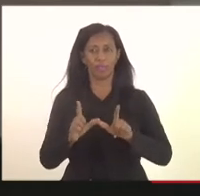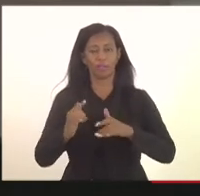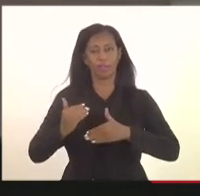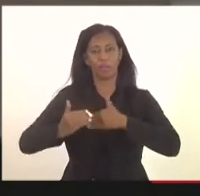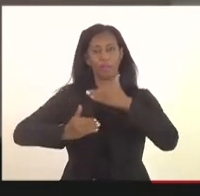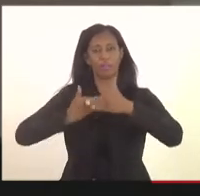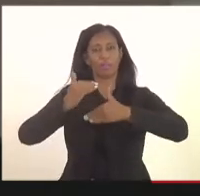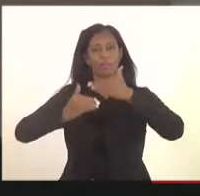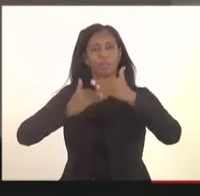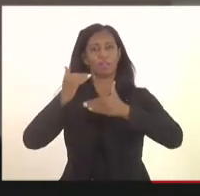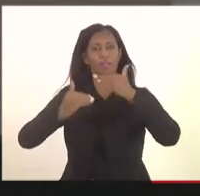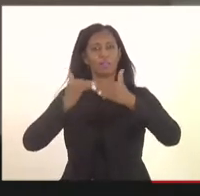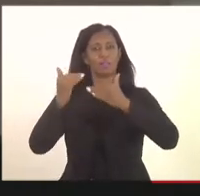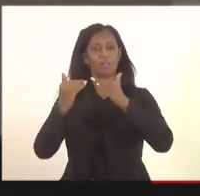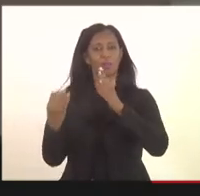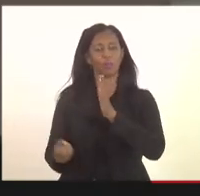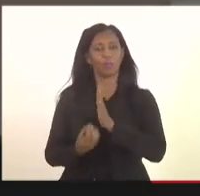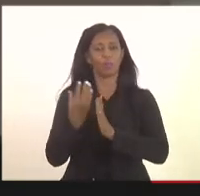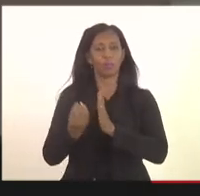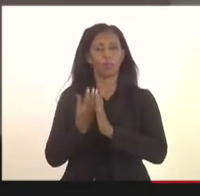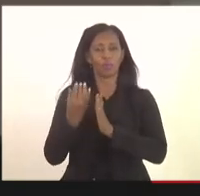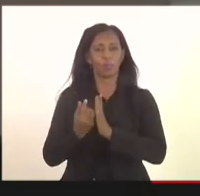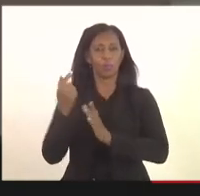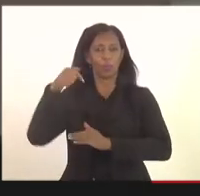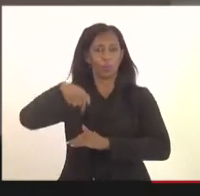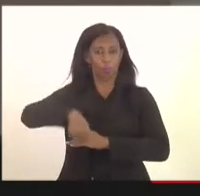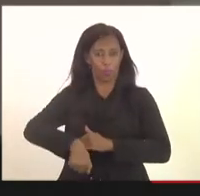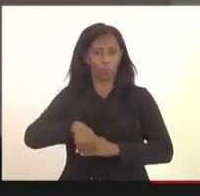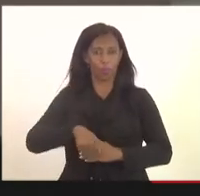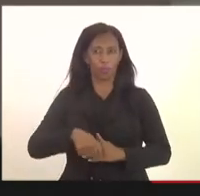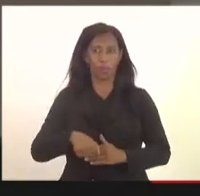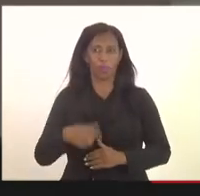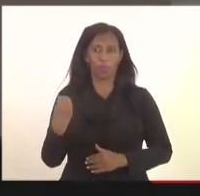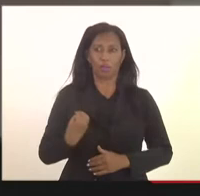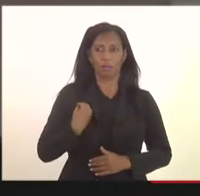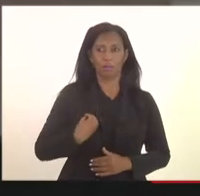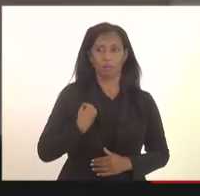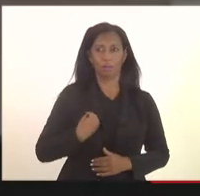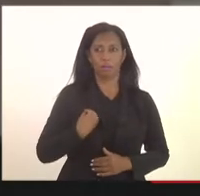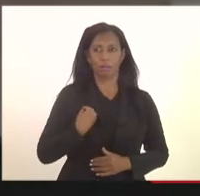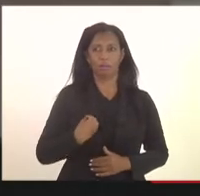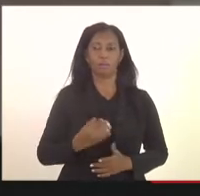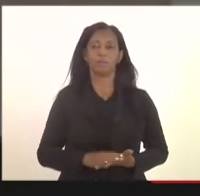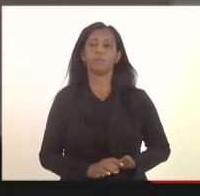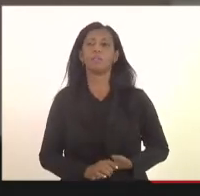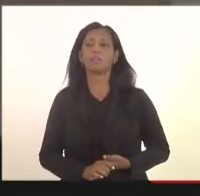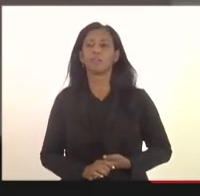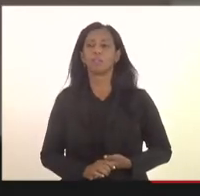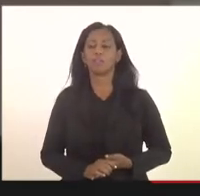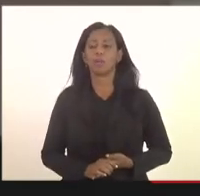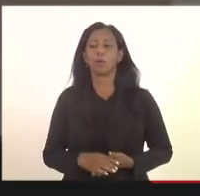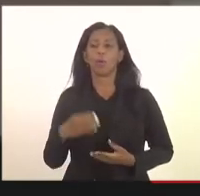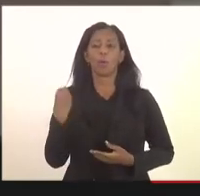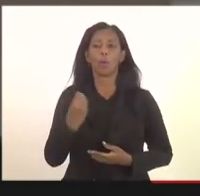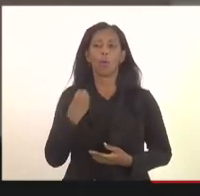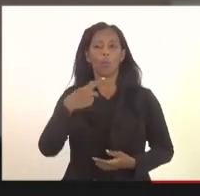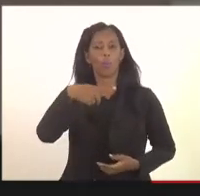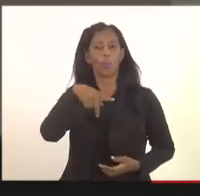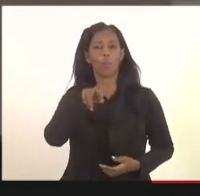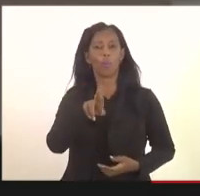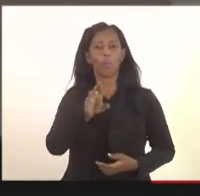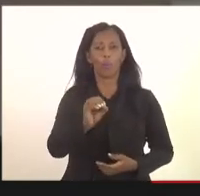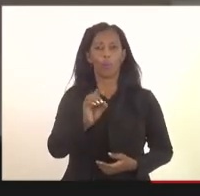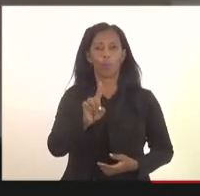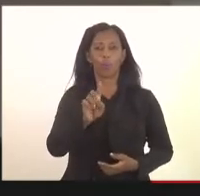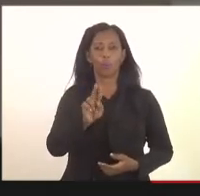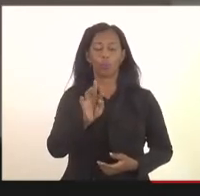crescer a nossa posição por aqui, fortalecendo nossa presença e consolidando nossa presença como um produtor e uma empresa que